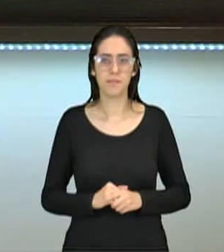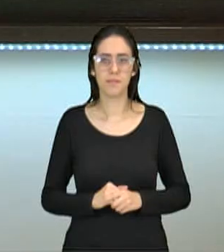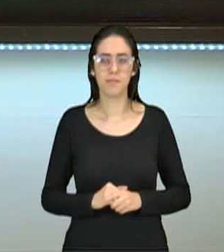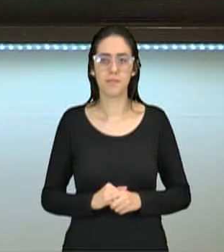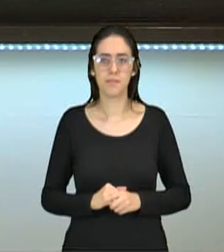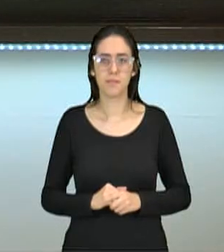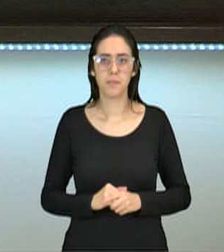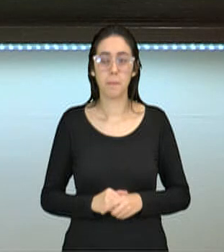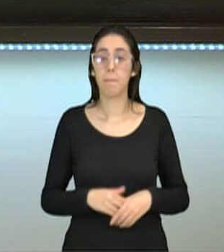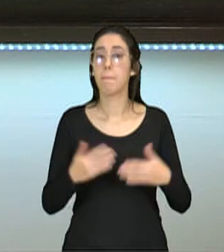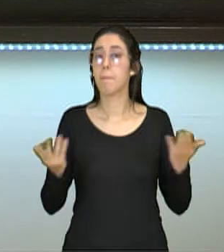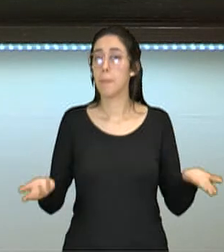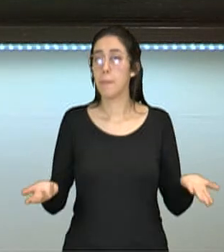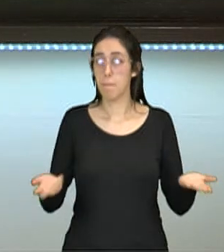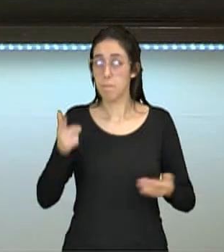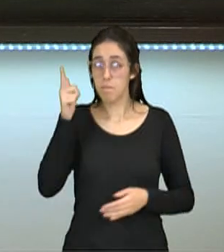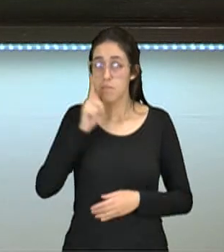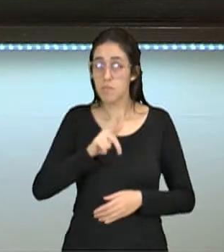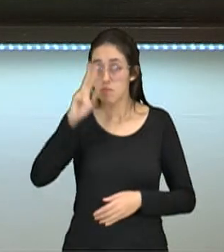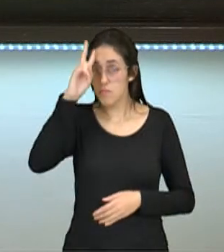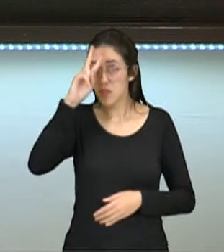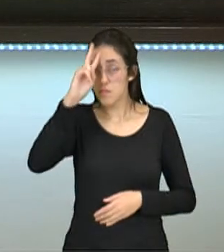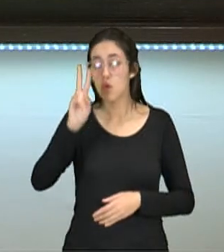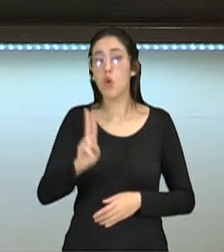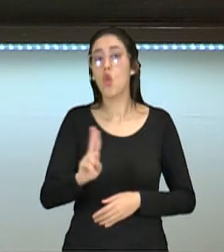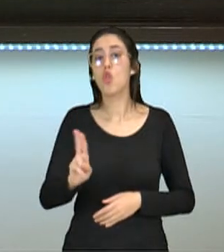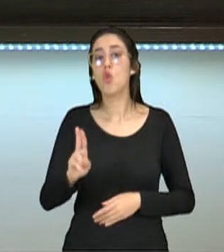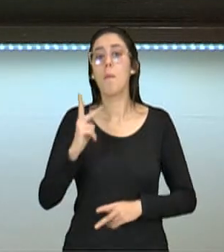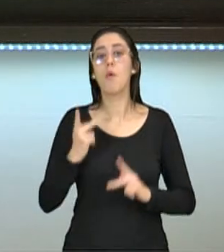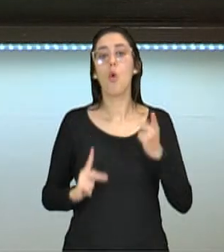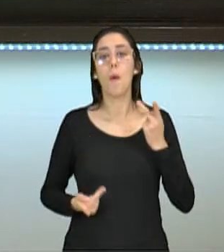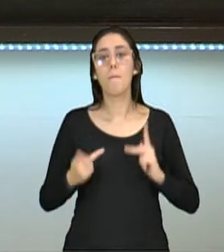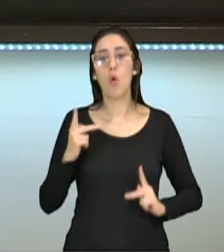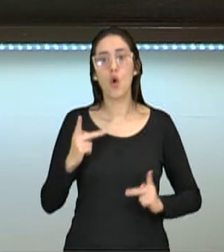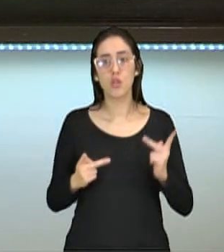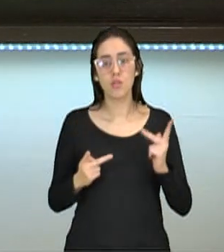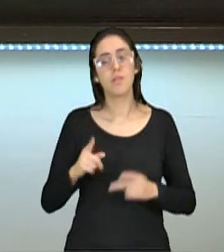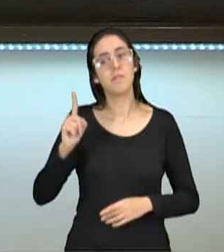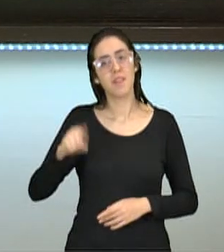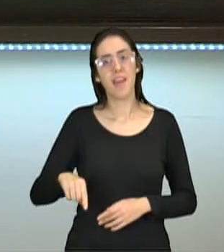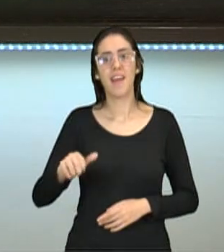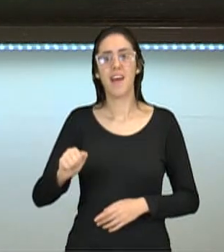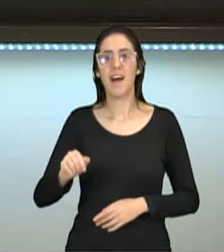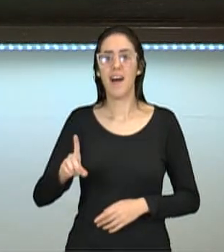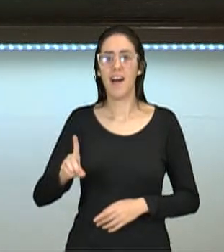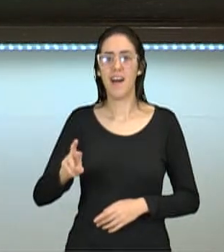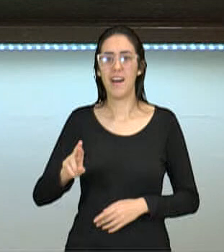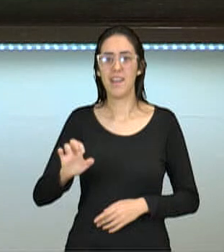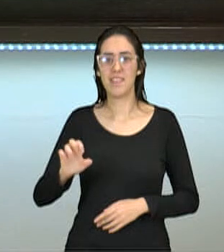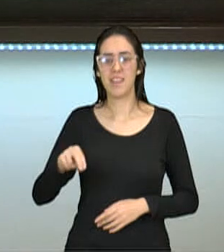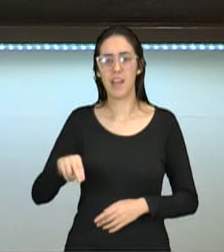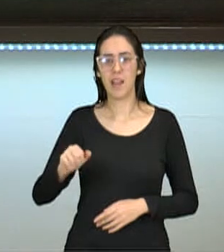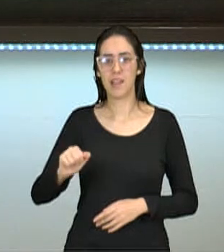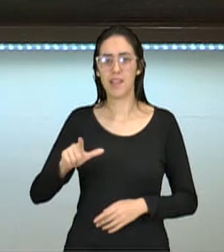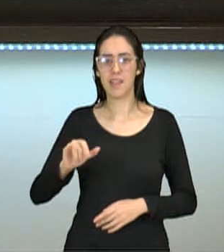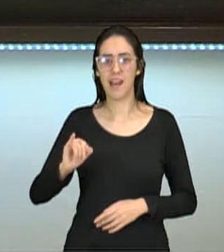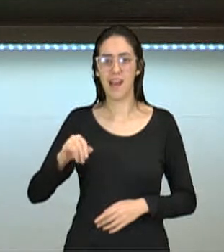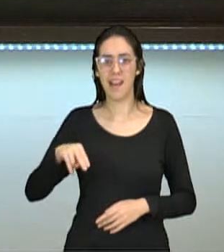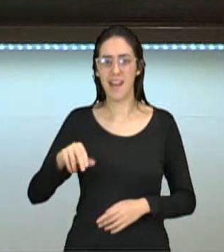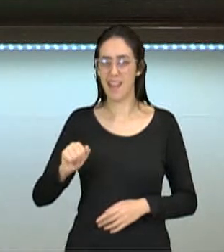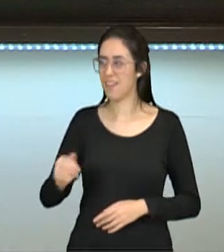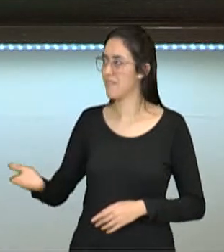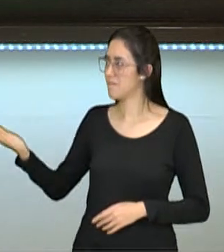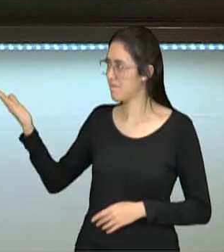E então, conseguiu lembrar qual é o hormônio? O hormônio é a adrenalina, né? E a adrenalina,